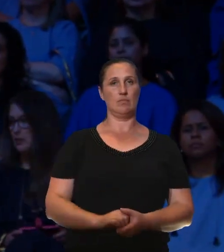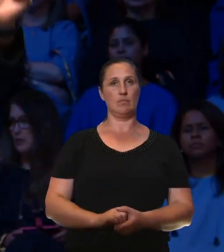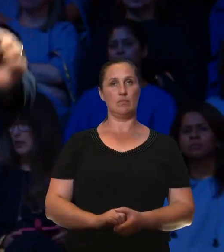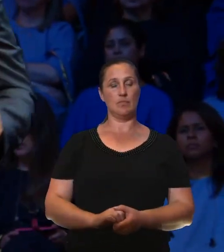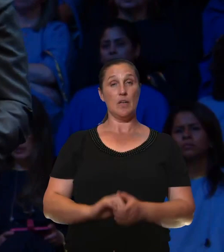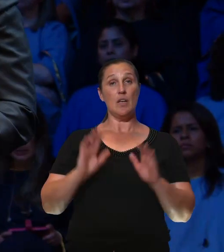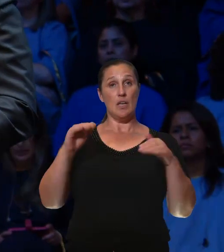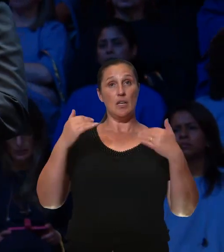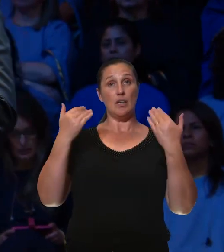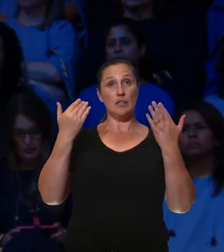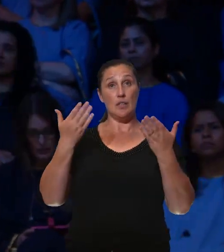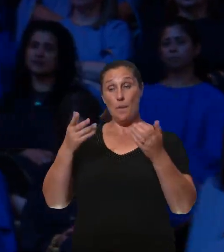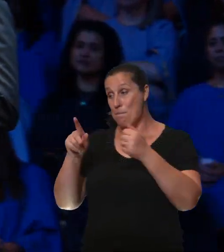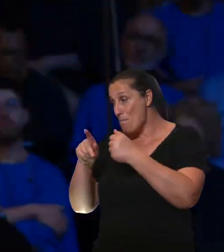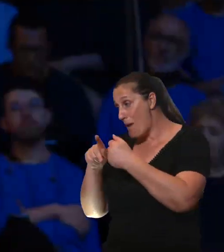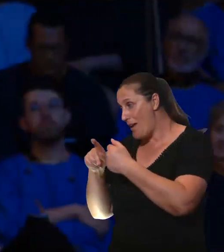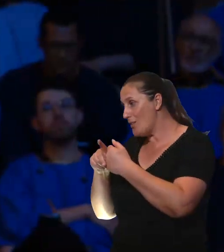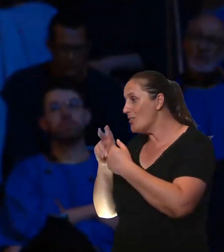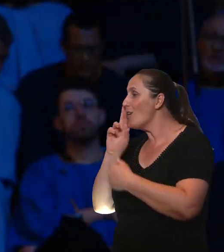Então Pedro responde: